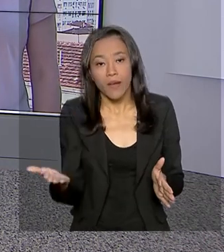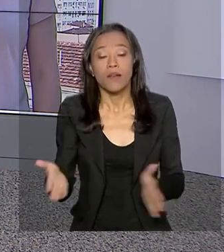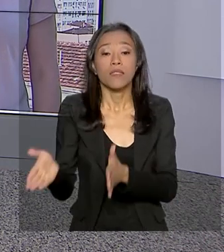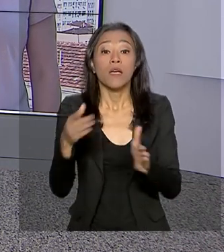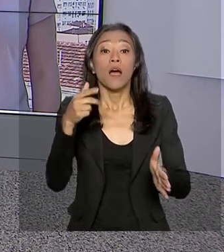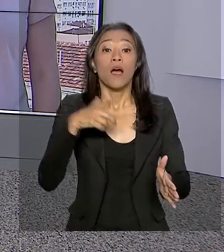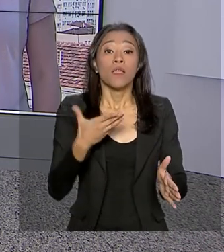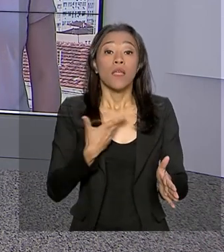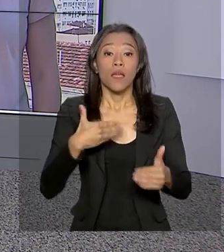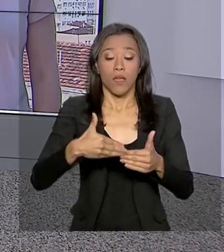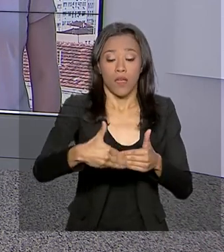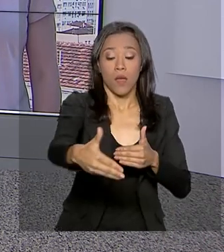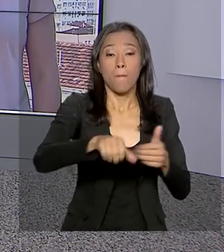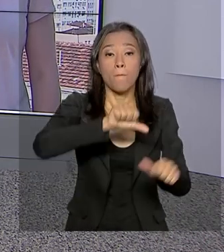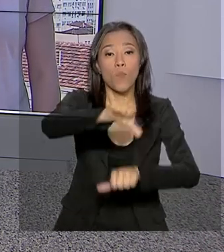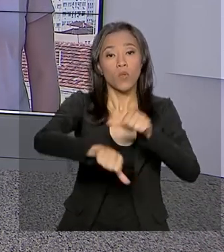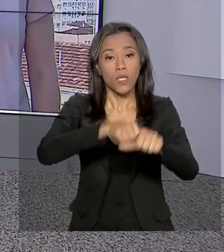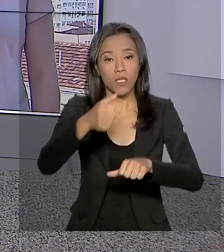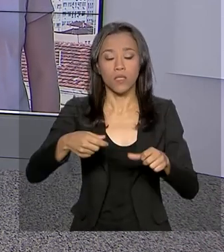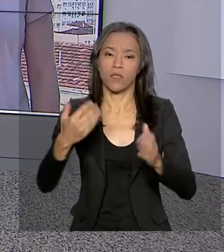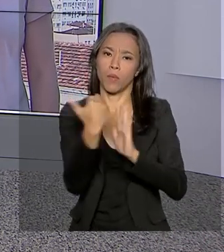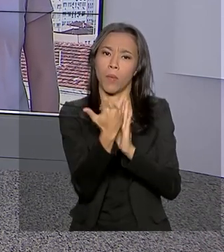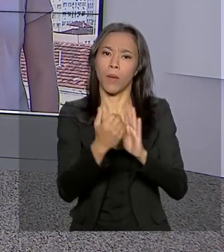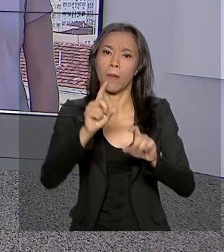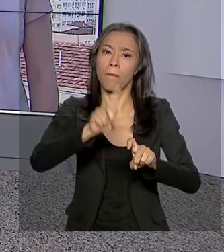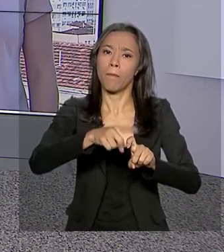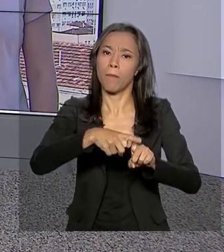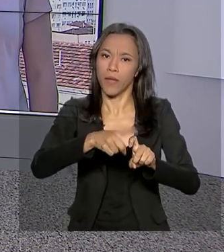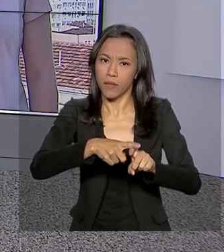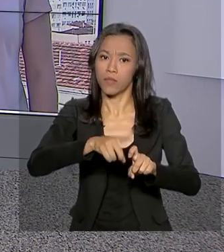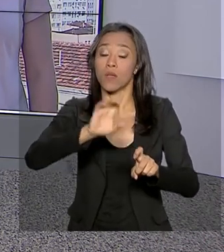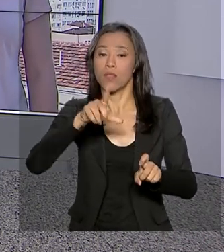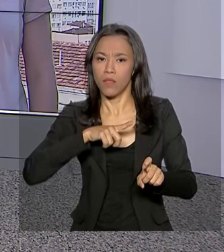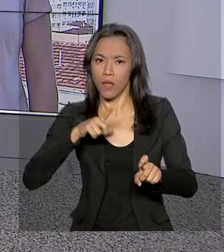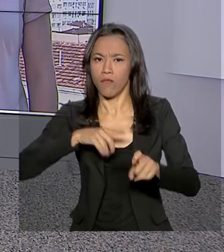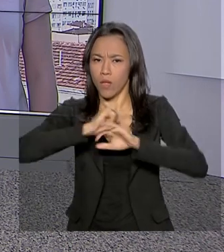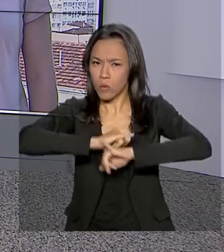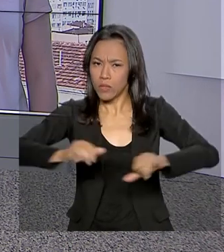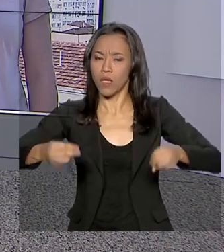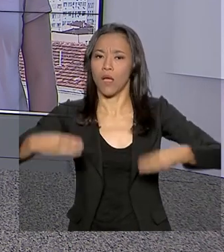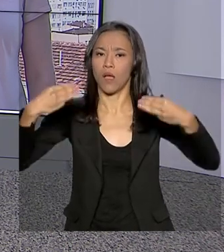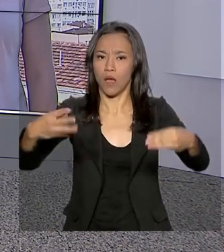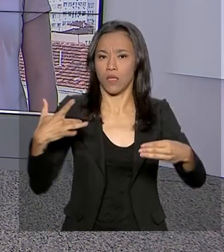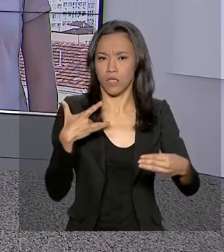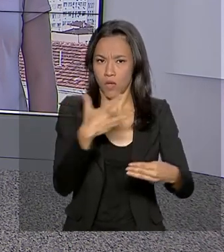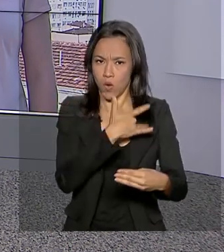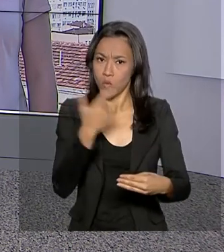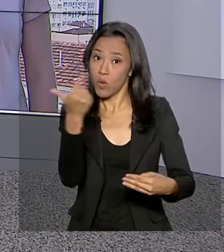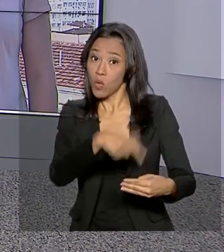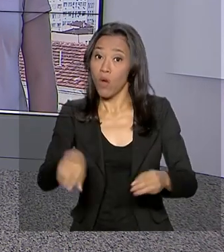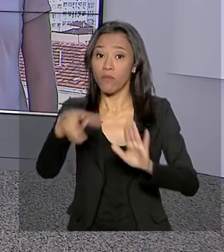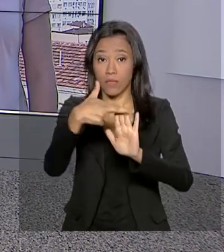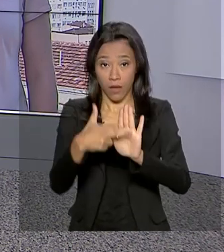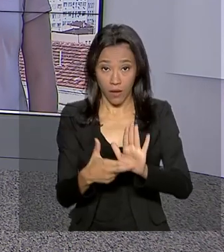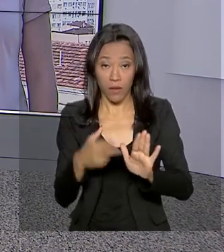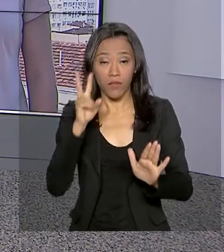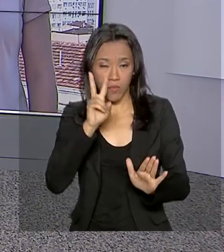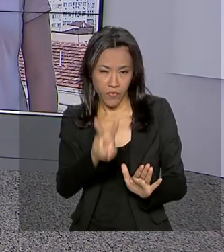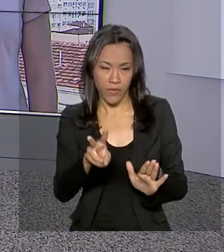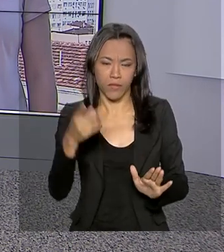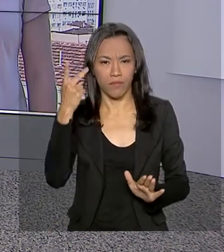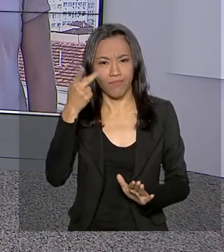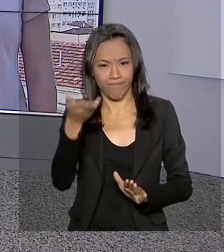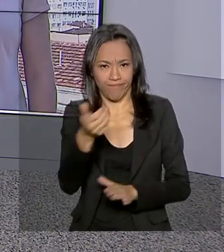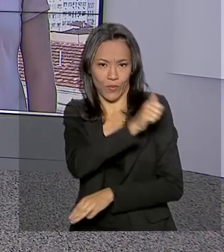mudanças no mais médicos o ministério da saúde deve anunciar esta semana uma nova versão do programa vamos ao rio de janeiro alessandra lago tem os detalhes